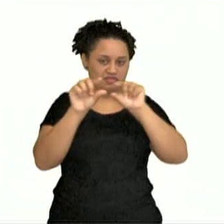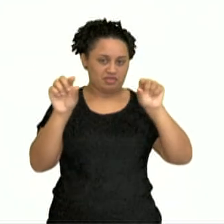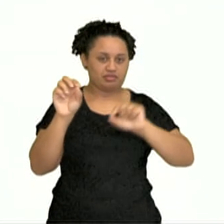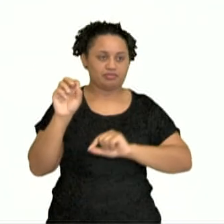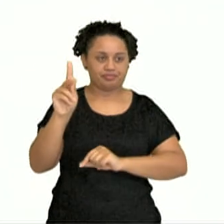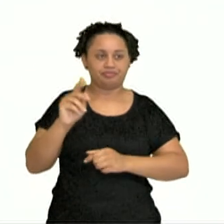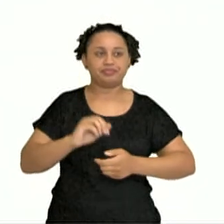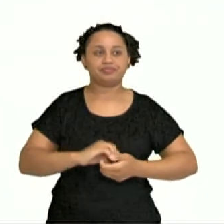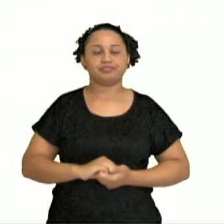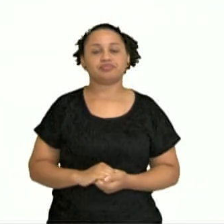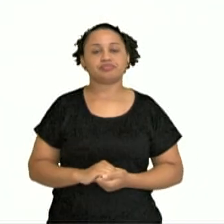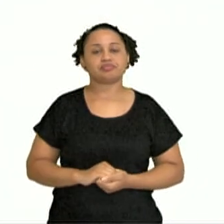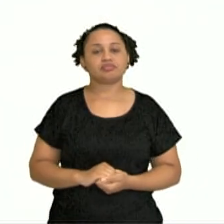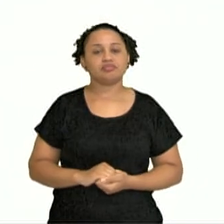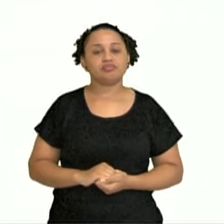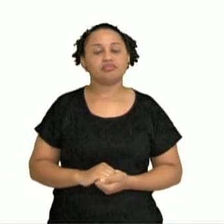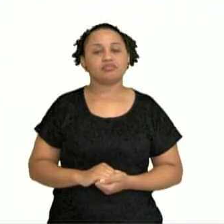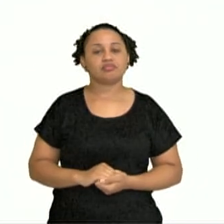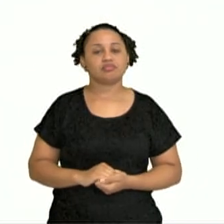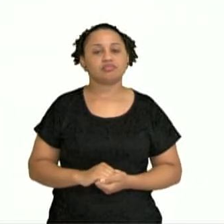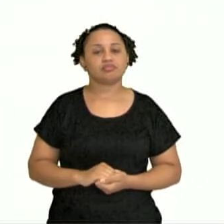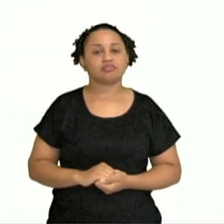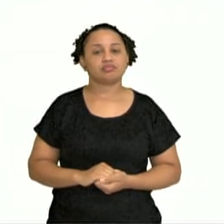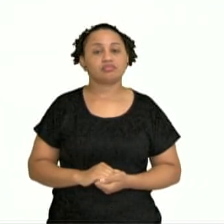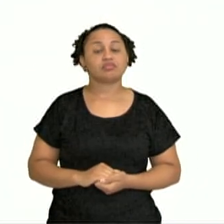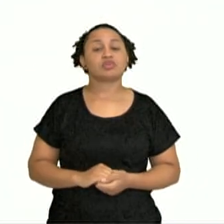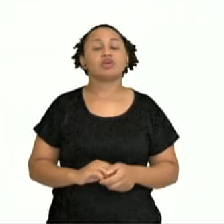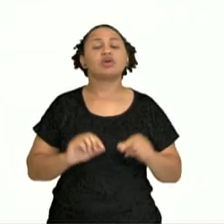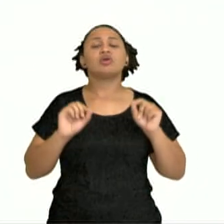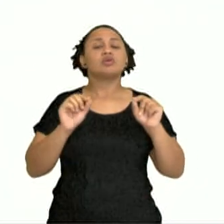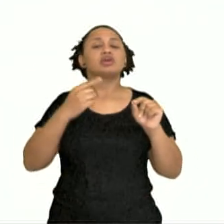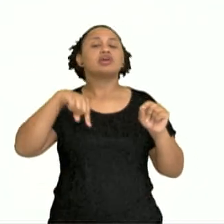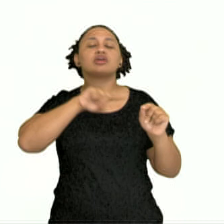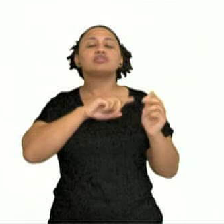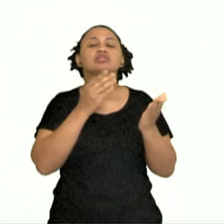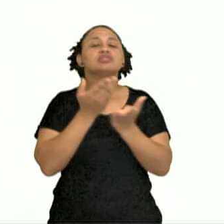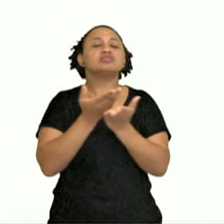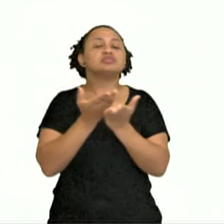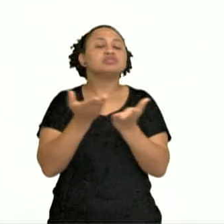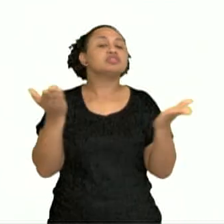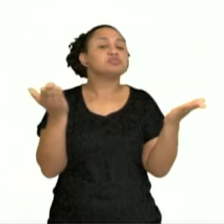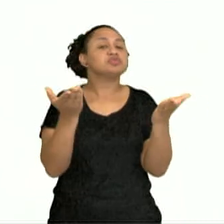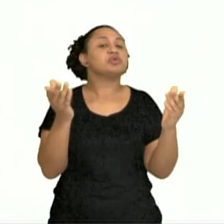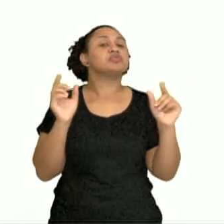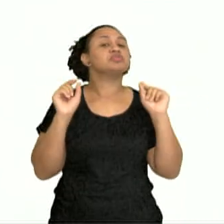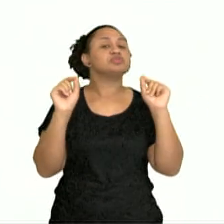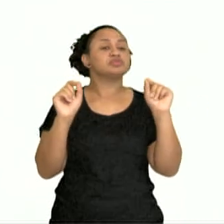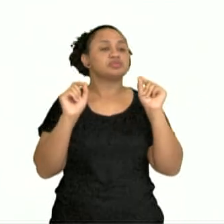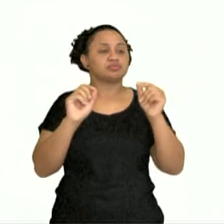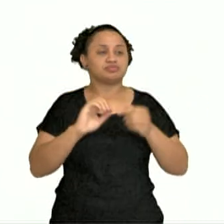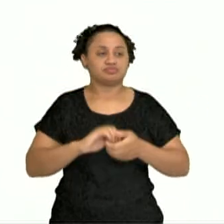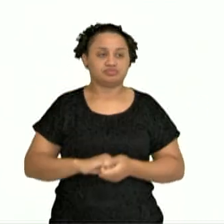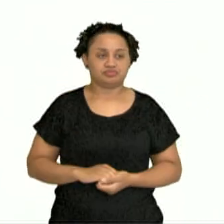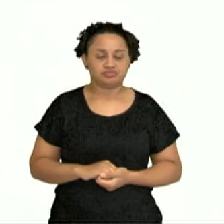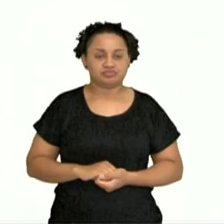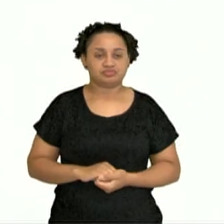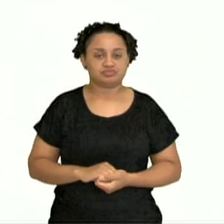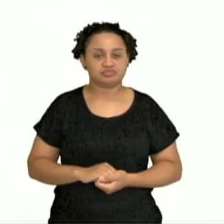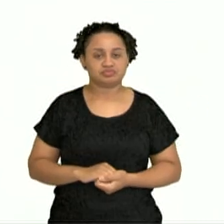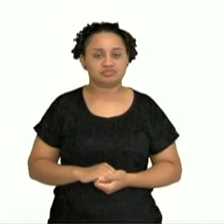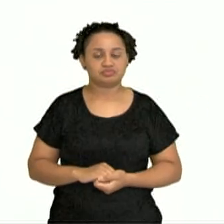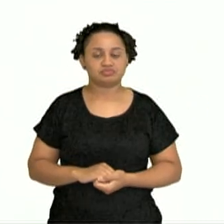bom? E que vimos hoje, chicos? O que vimos hoje, meninos, meninas? Empleo de los signos